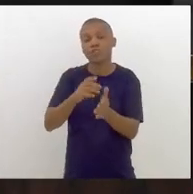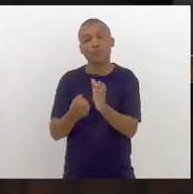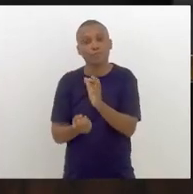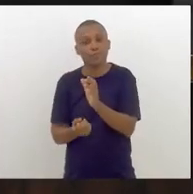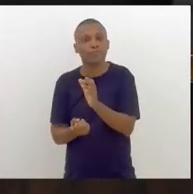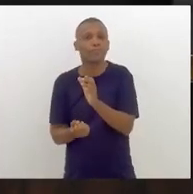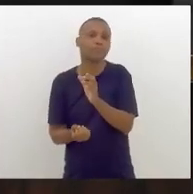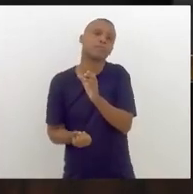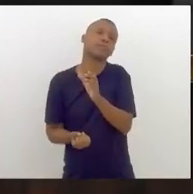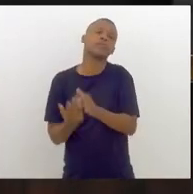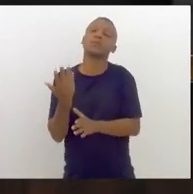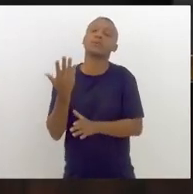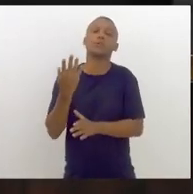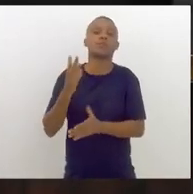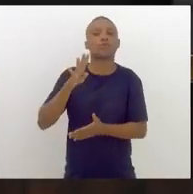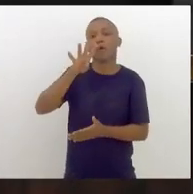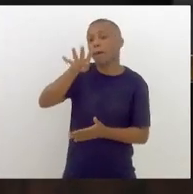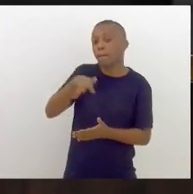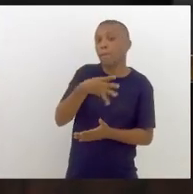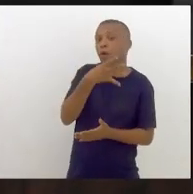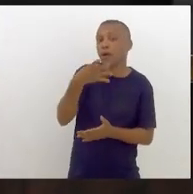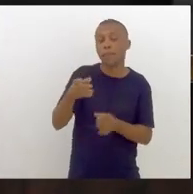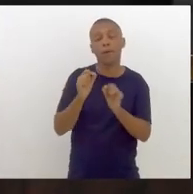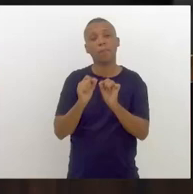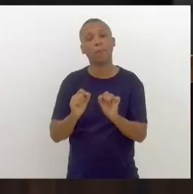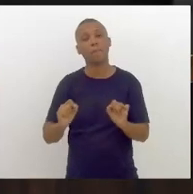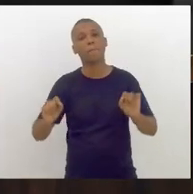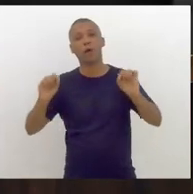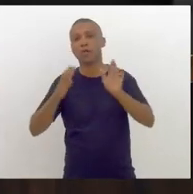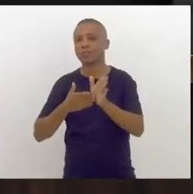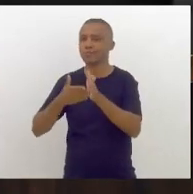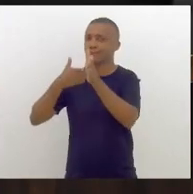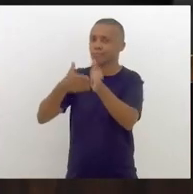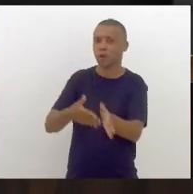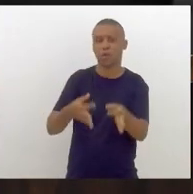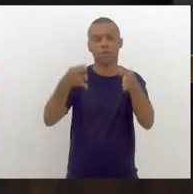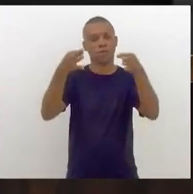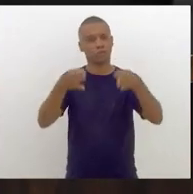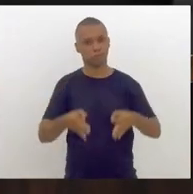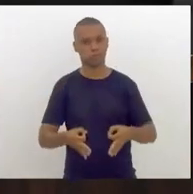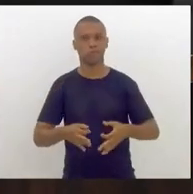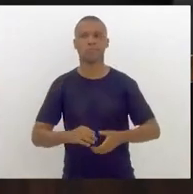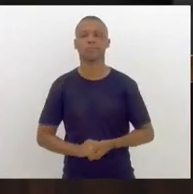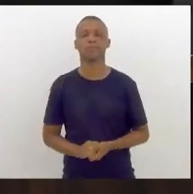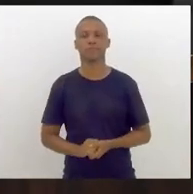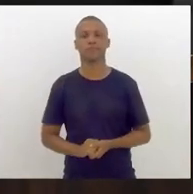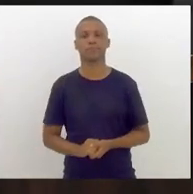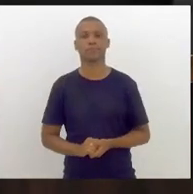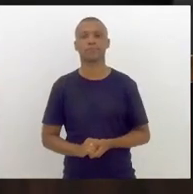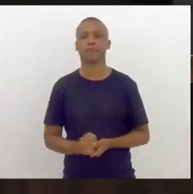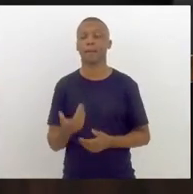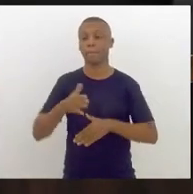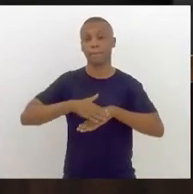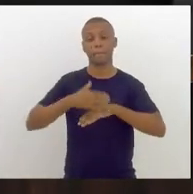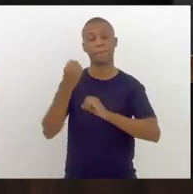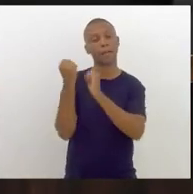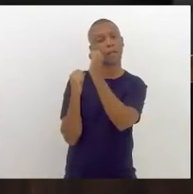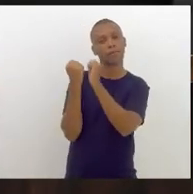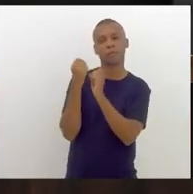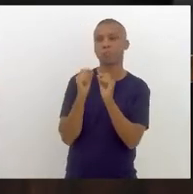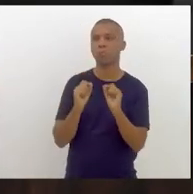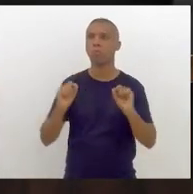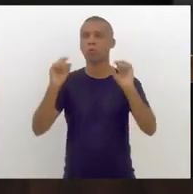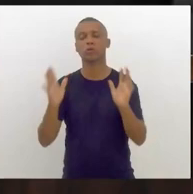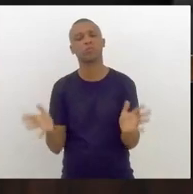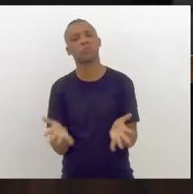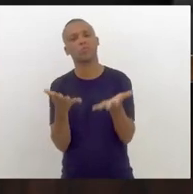implementação de programas de integridade efetivos pelas empresas beneficiárias de